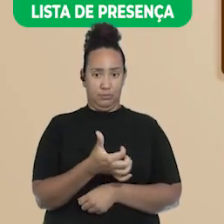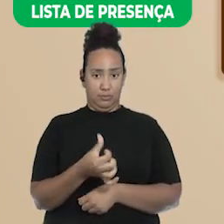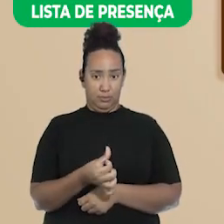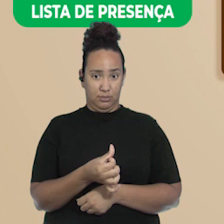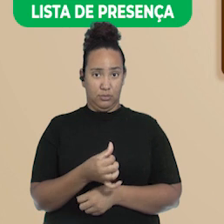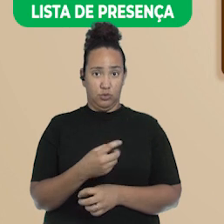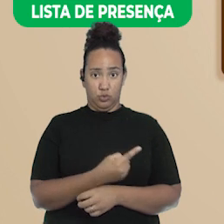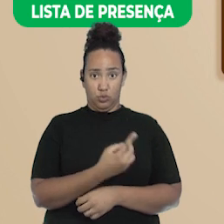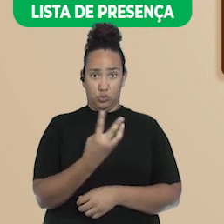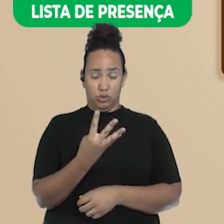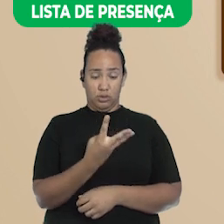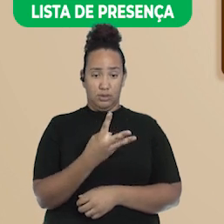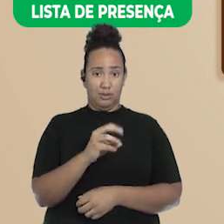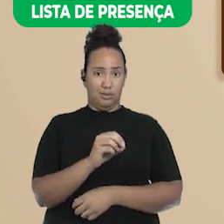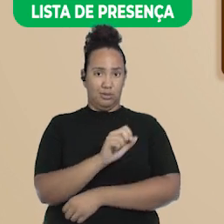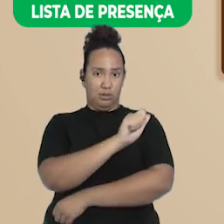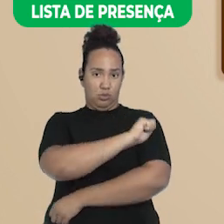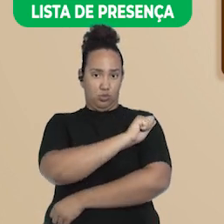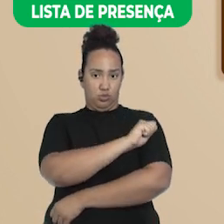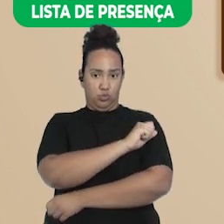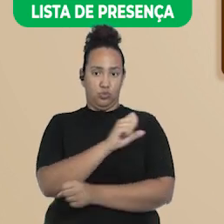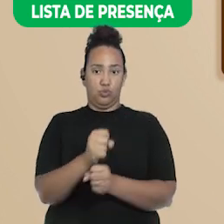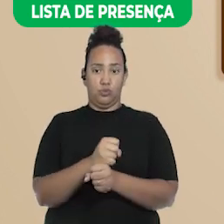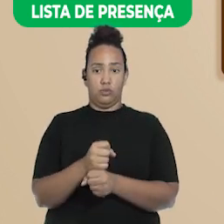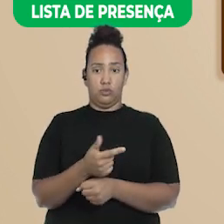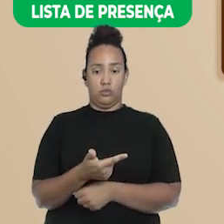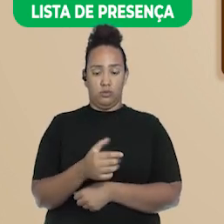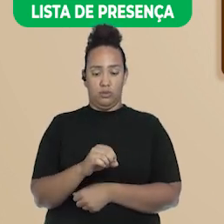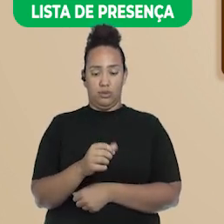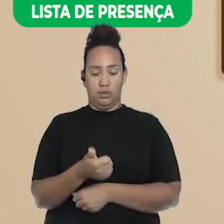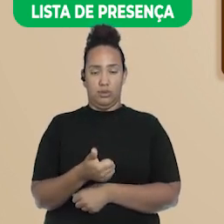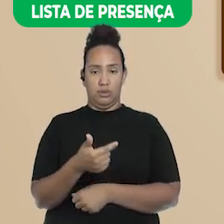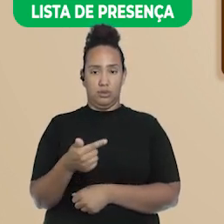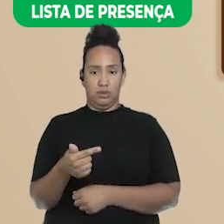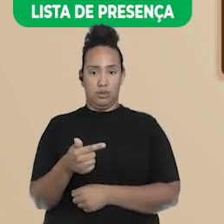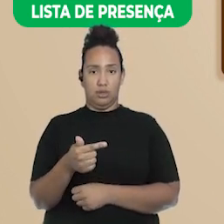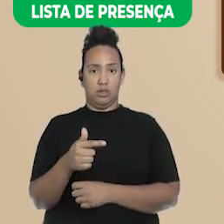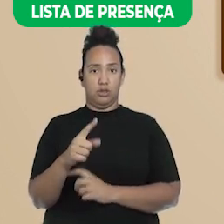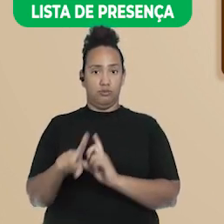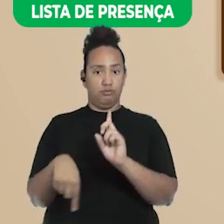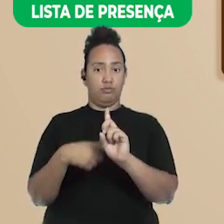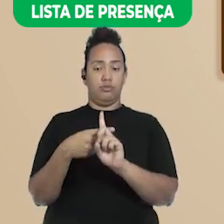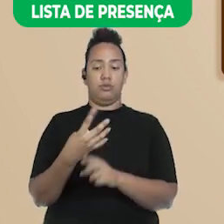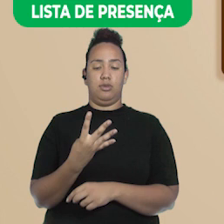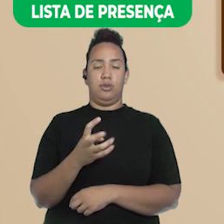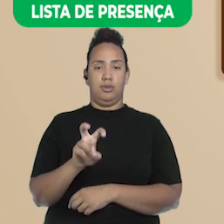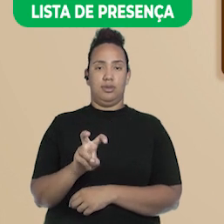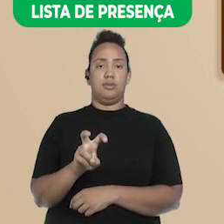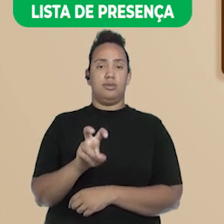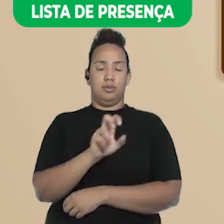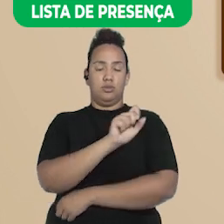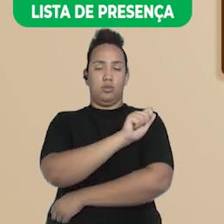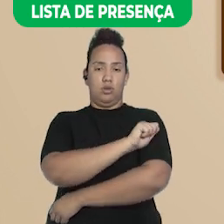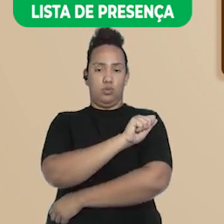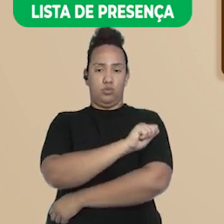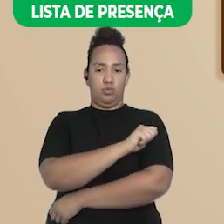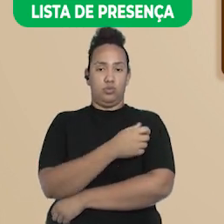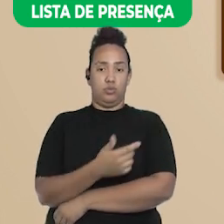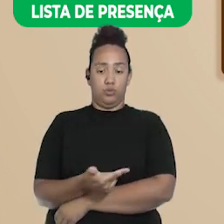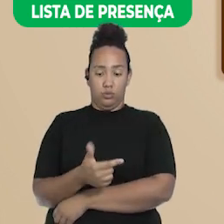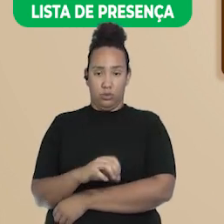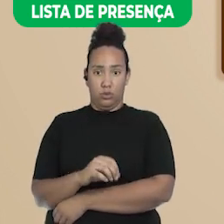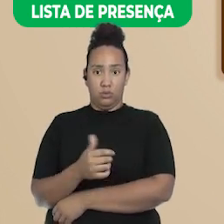matriculados. Em 2017, subiu para 45 alunos. Em 2018, mais um aumento,